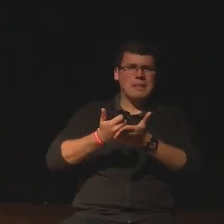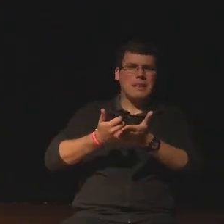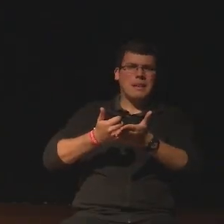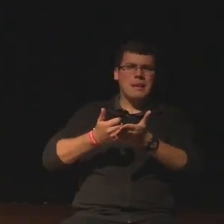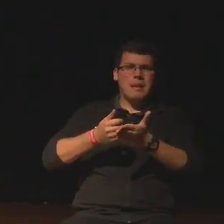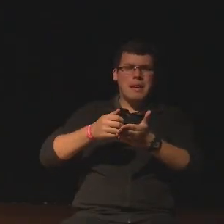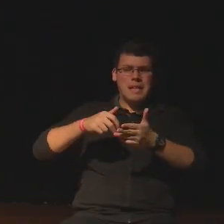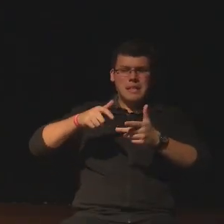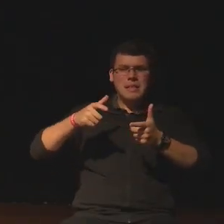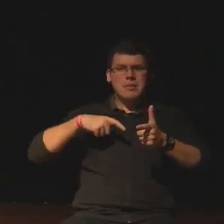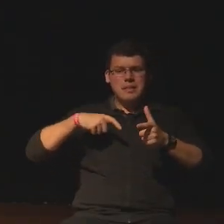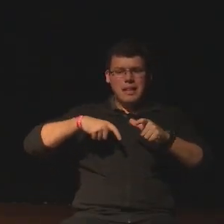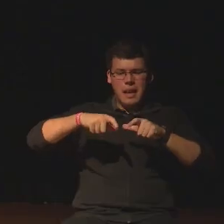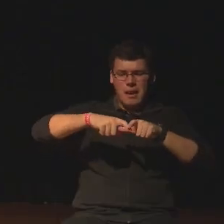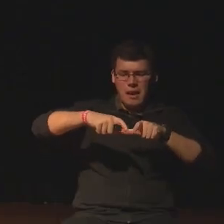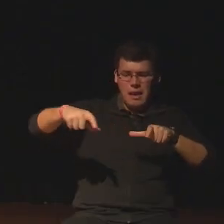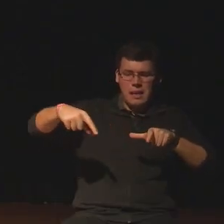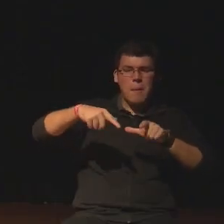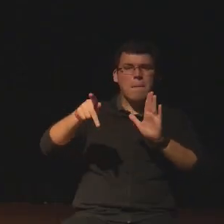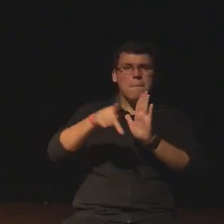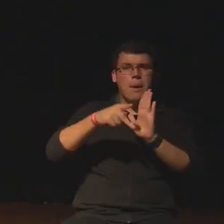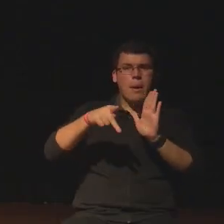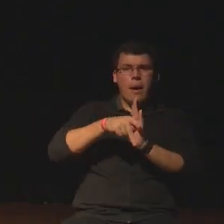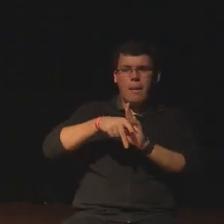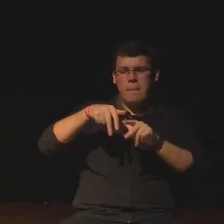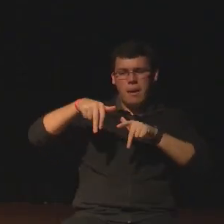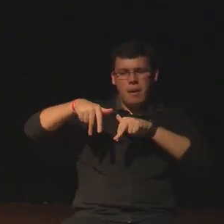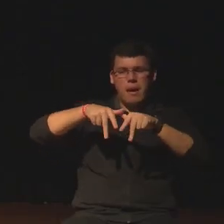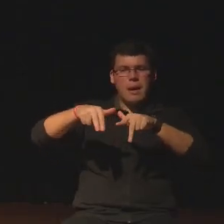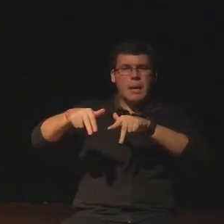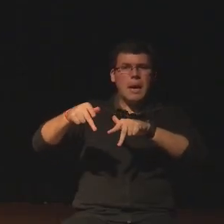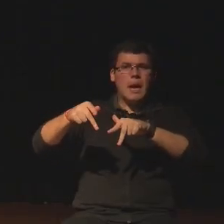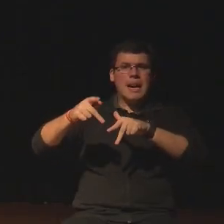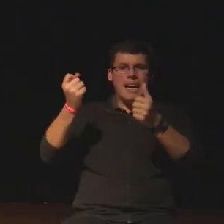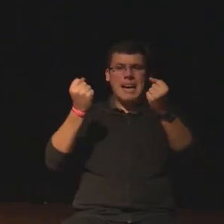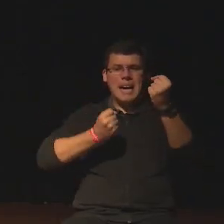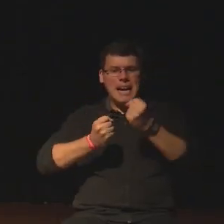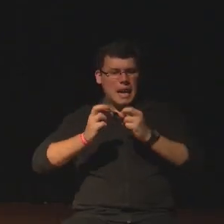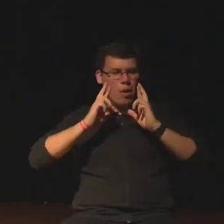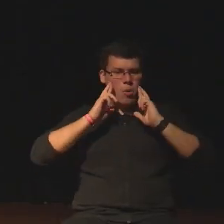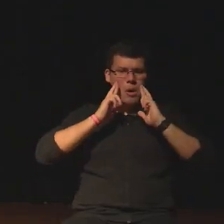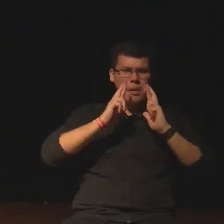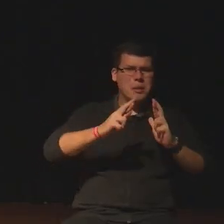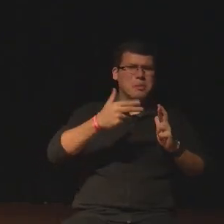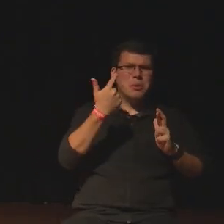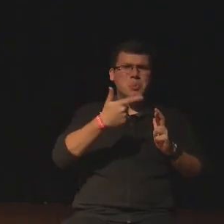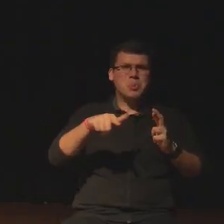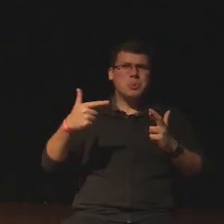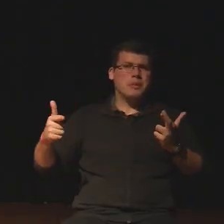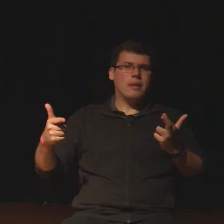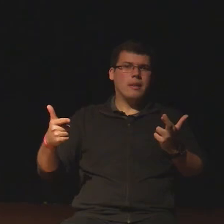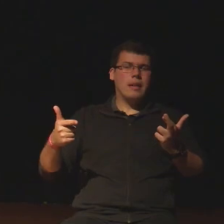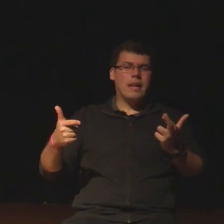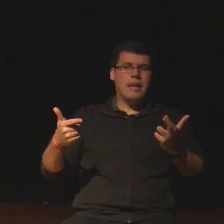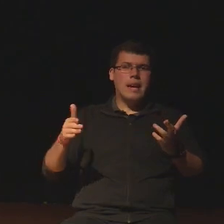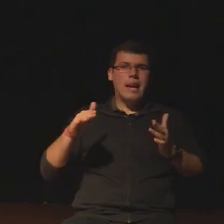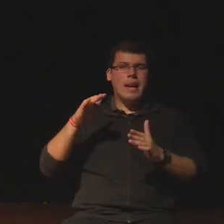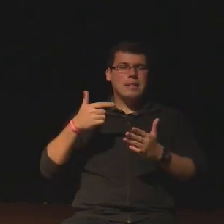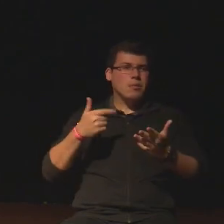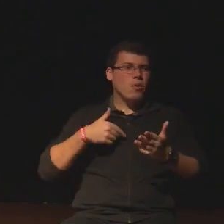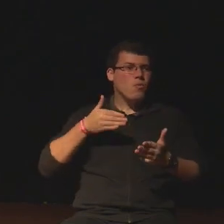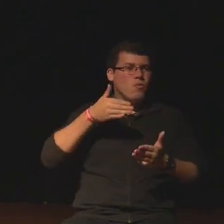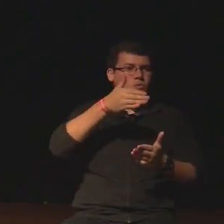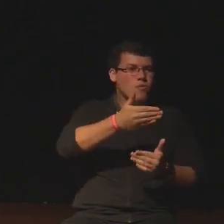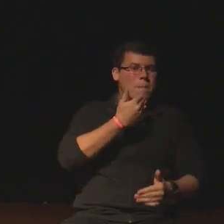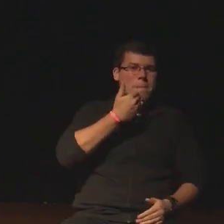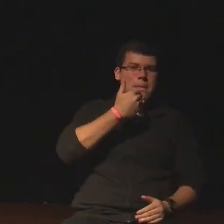da CET, eles falaram, liga para o 156, né? Acho que é isso, o número da prefeitura, 156. A prefeitura não